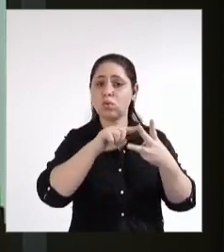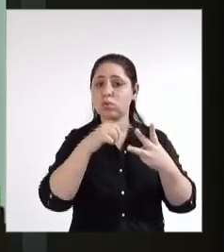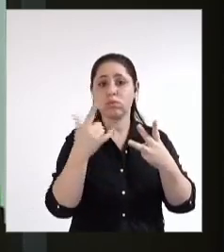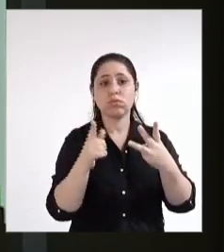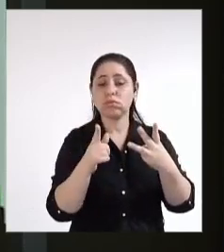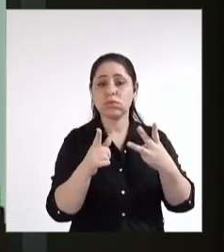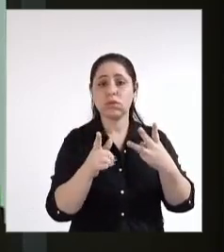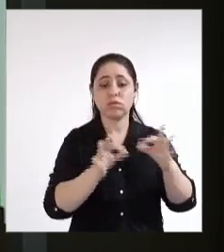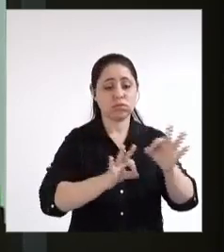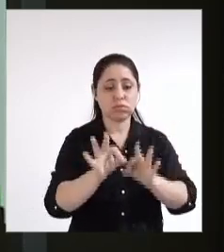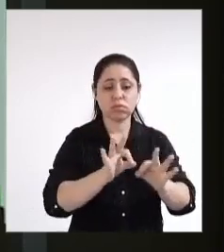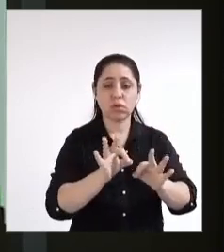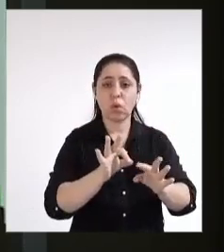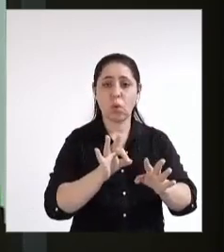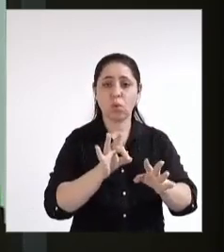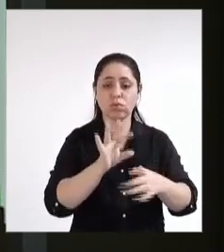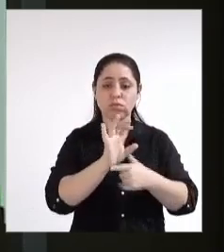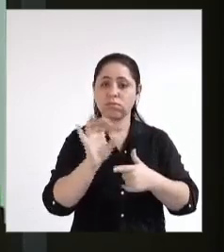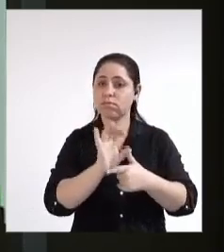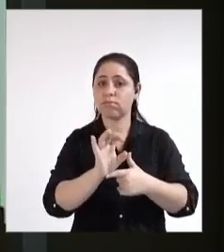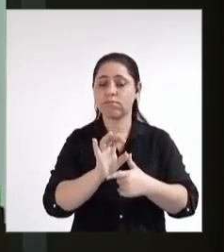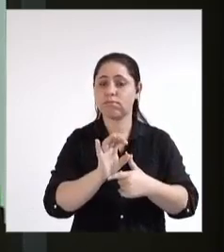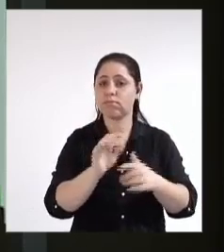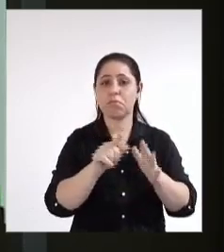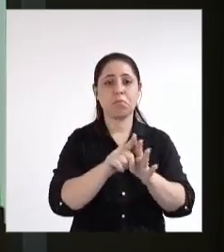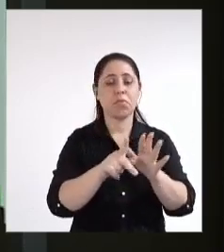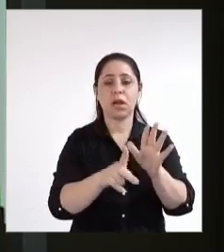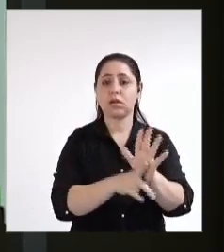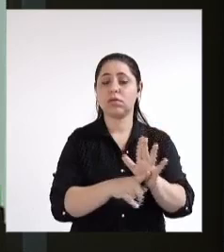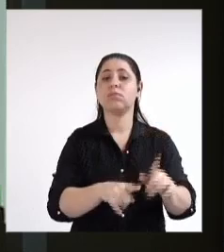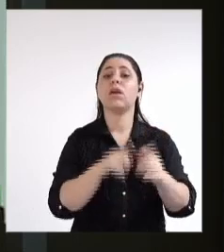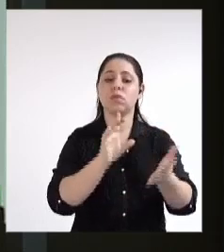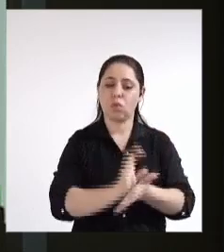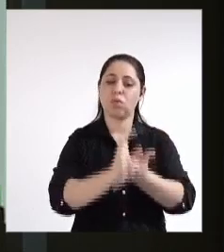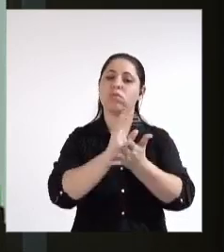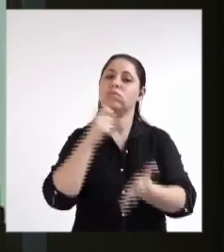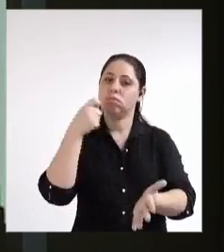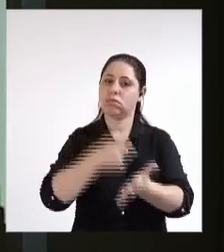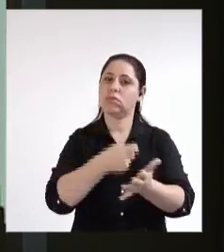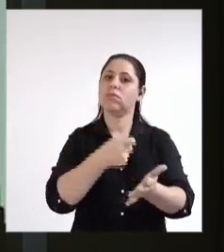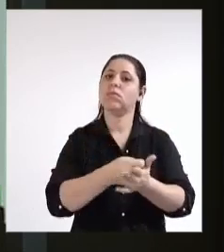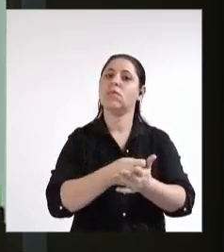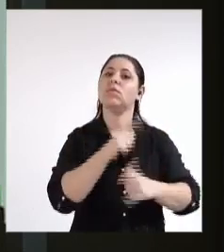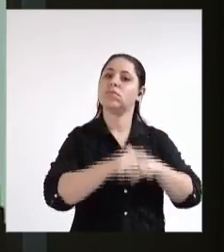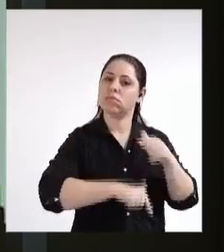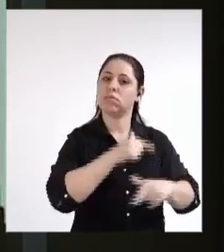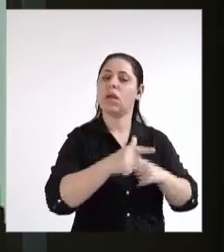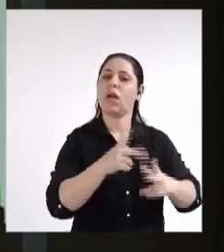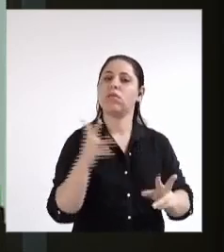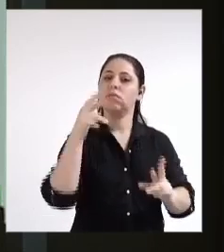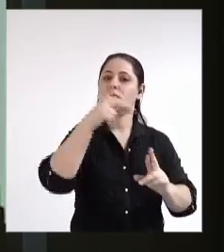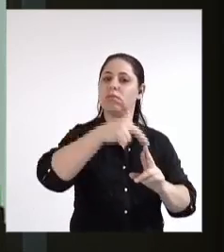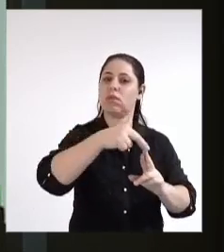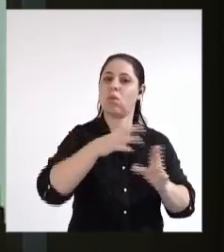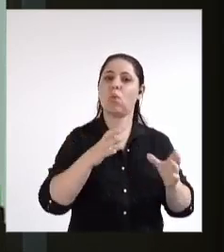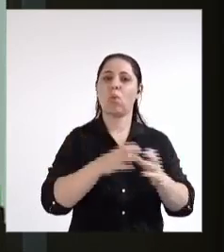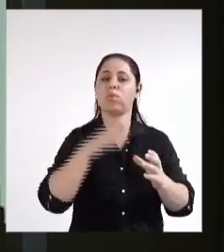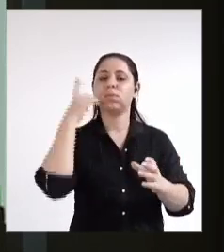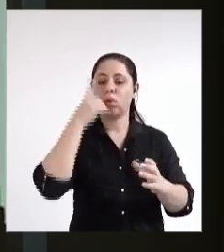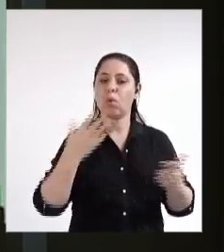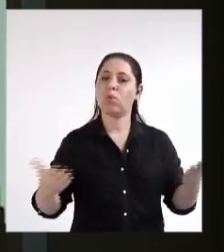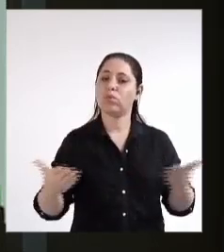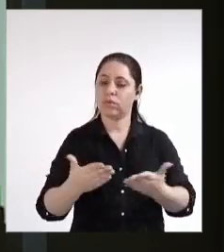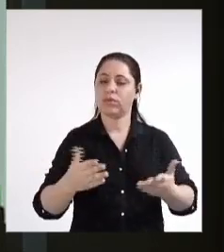plano de manejo do estado tem mais tem um conselho ativo bastante atuante também representante na nossa comissão nosso